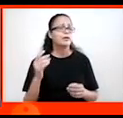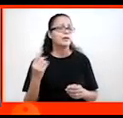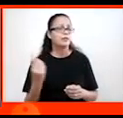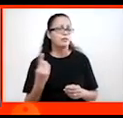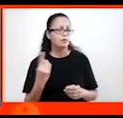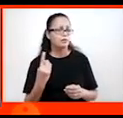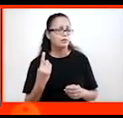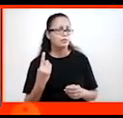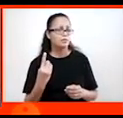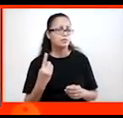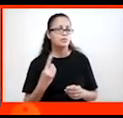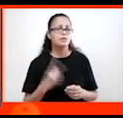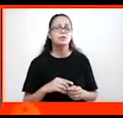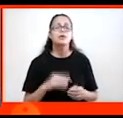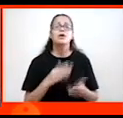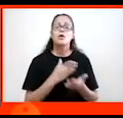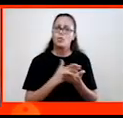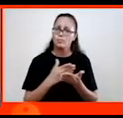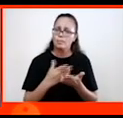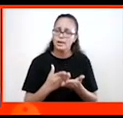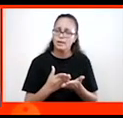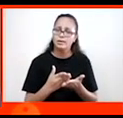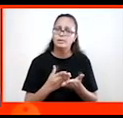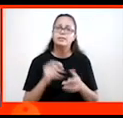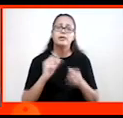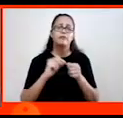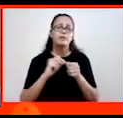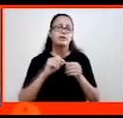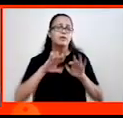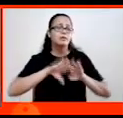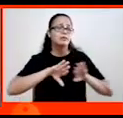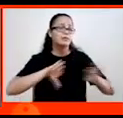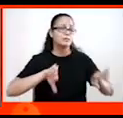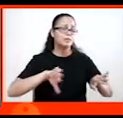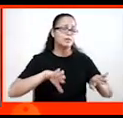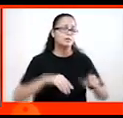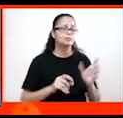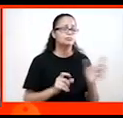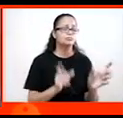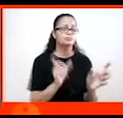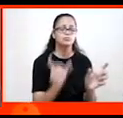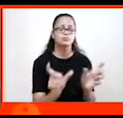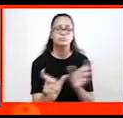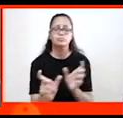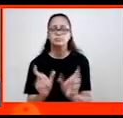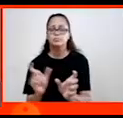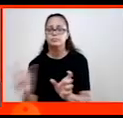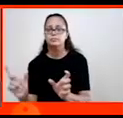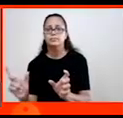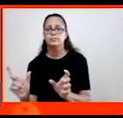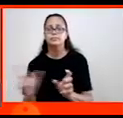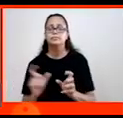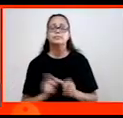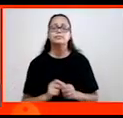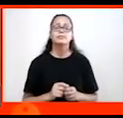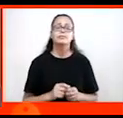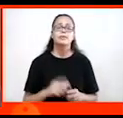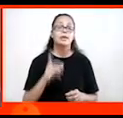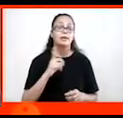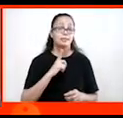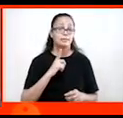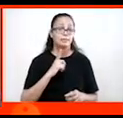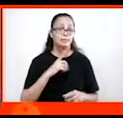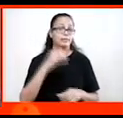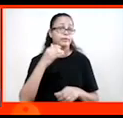não, ela começa a se fazer por partes, certo? Surge então aí o proprietário, né, que é